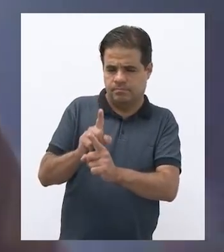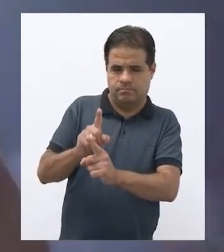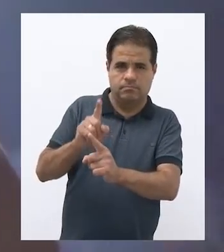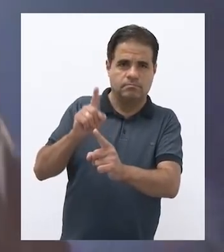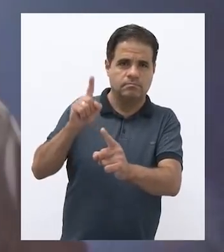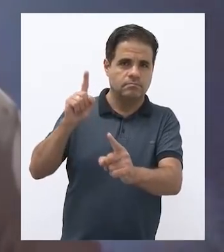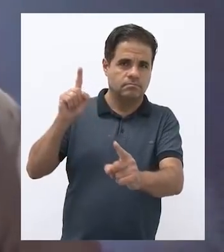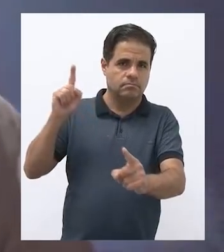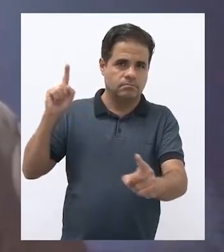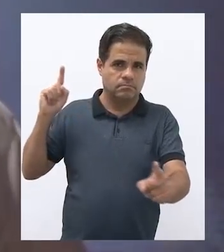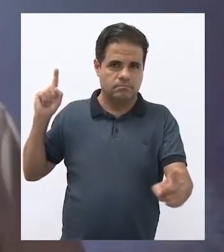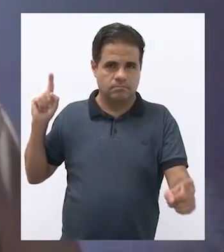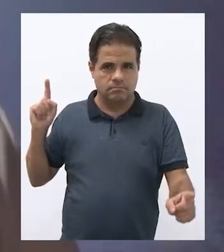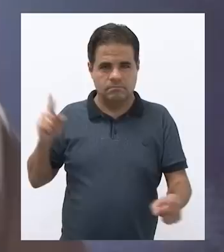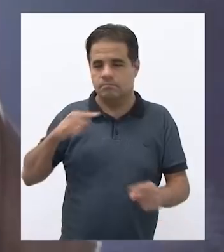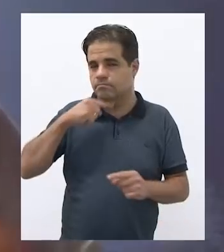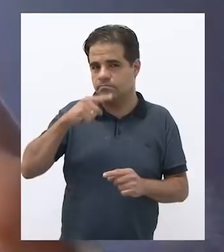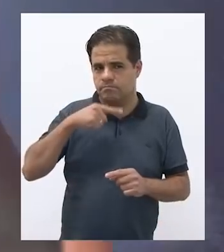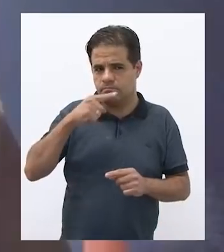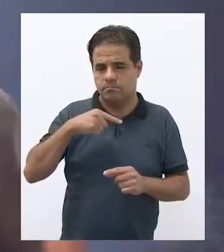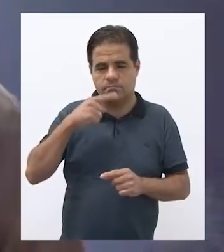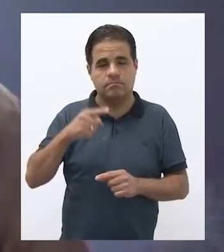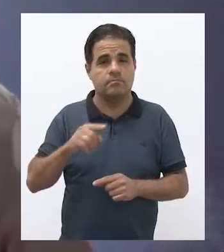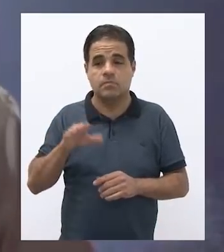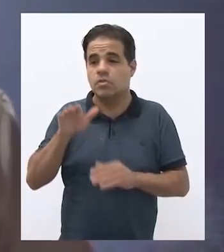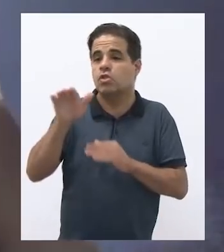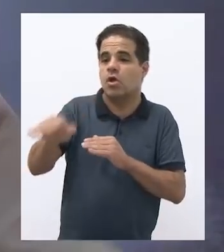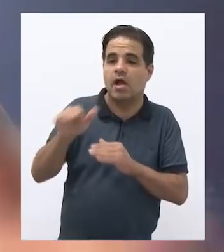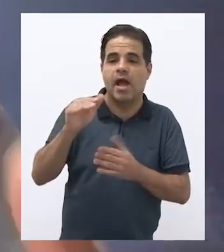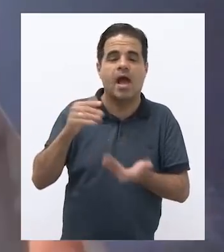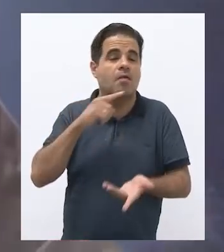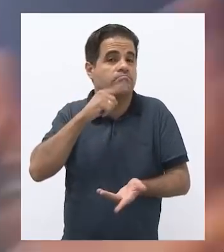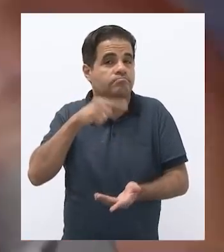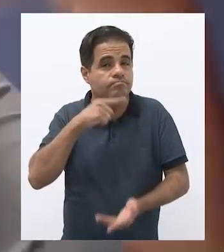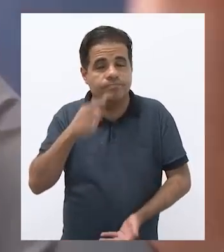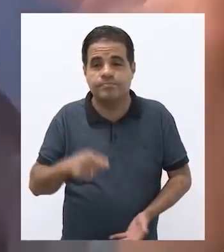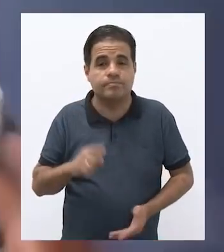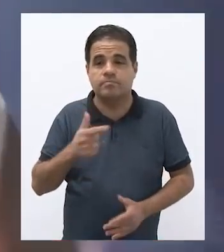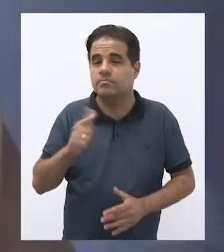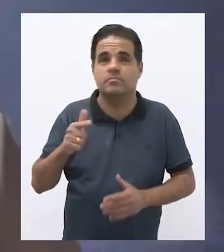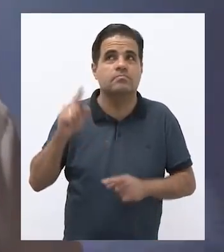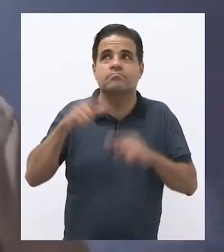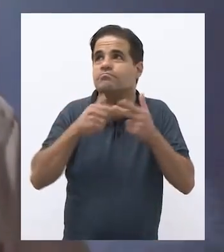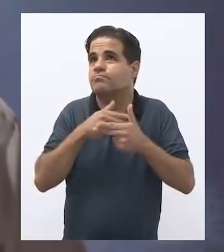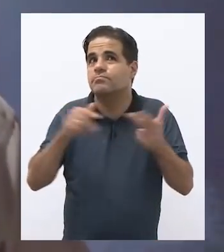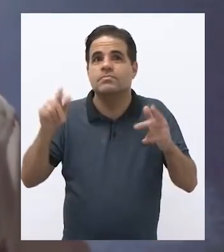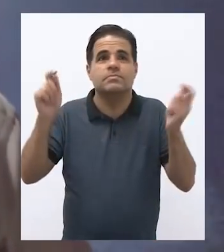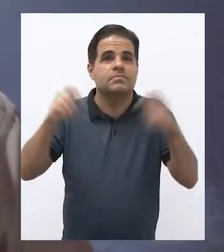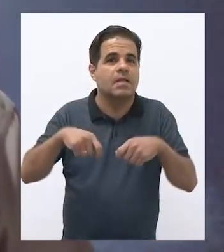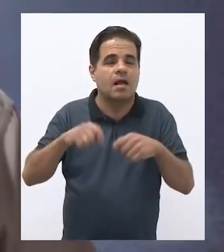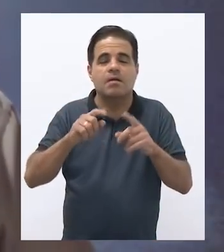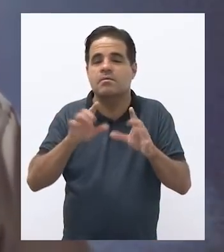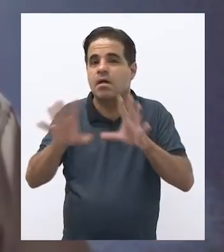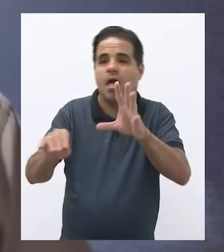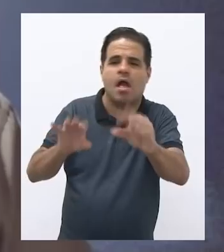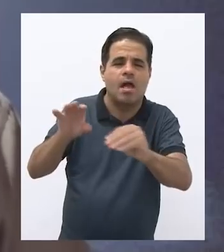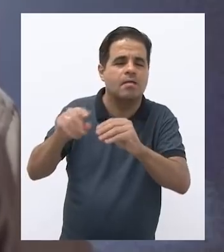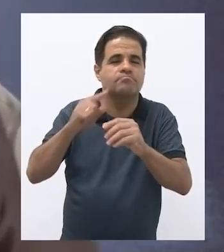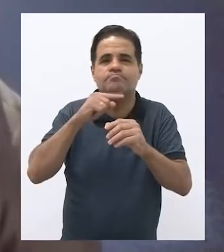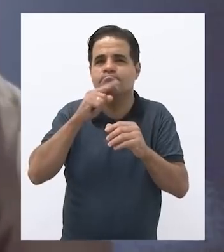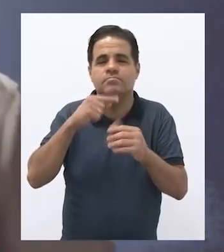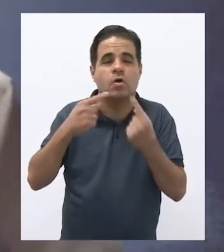distante que não adianta ele tocar, ele não vai conseguir, não existe um recurso lúdico que ele possa usar,